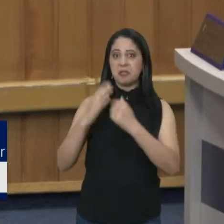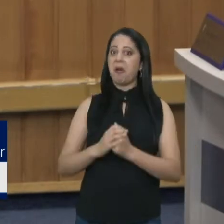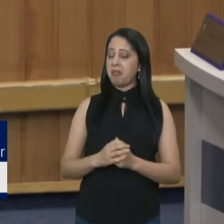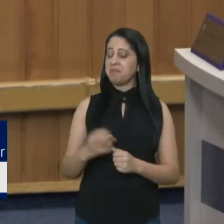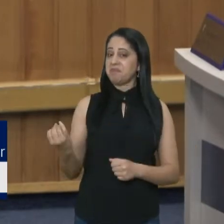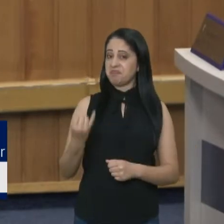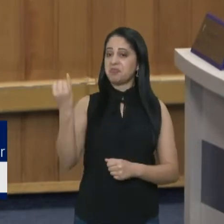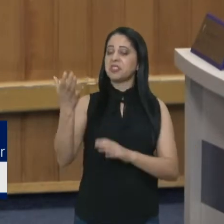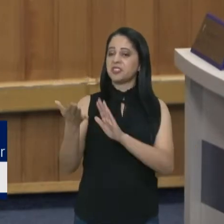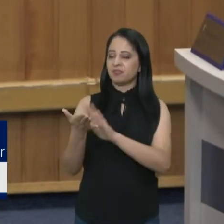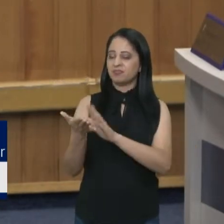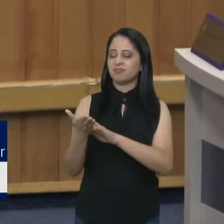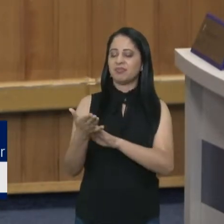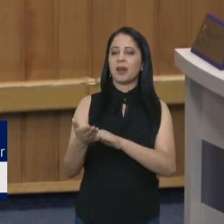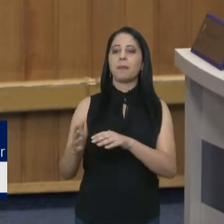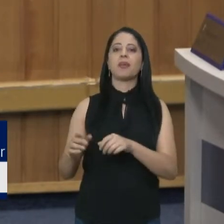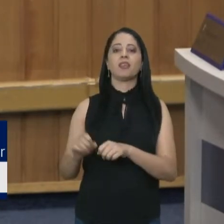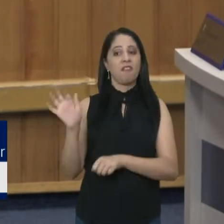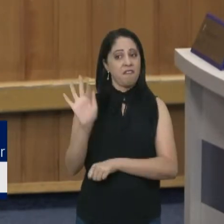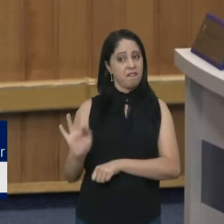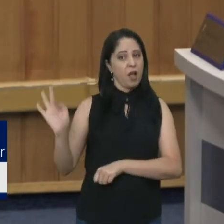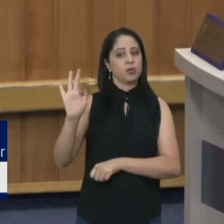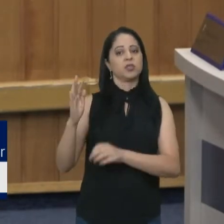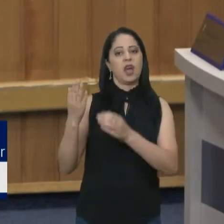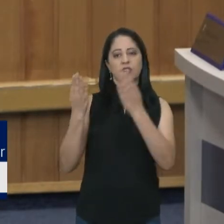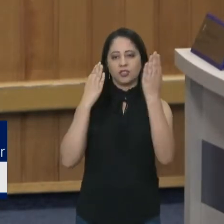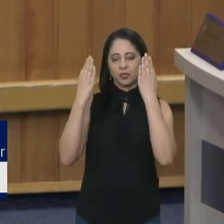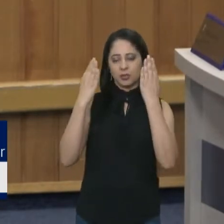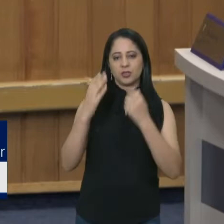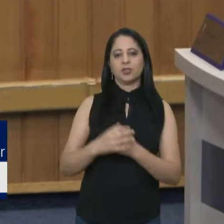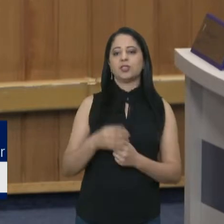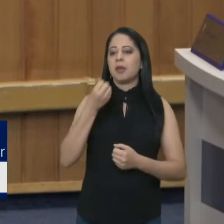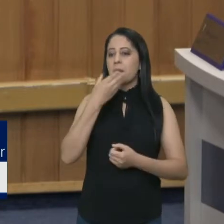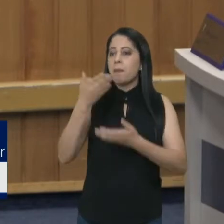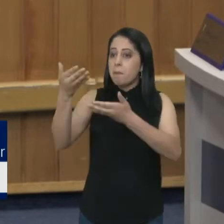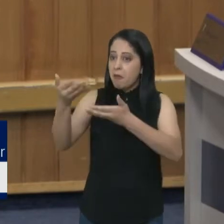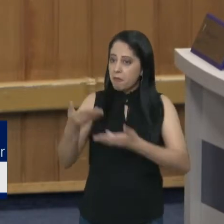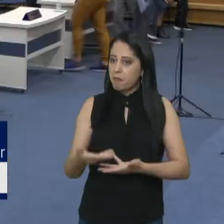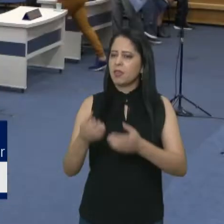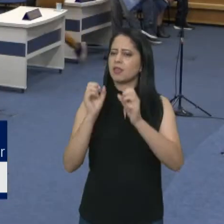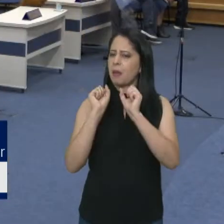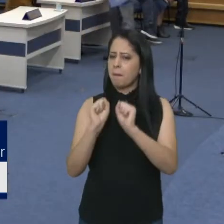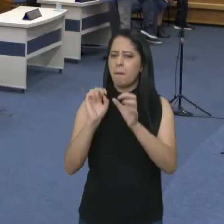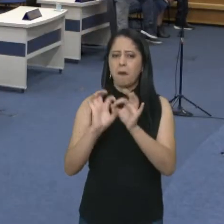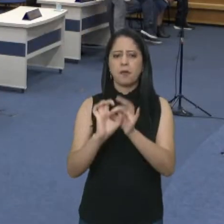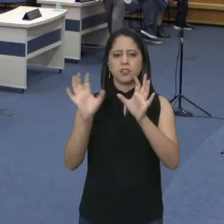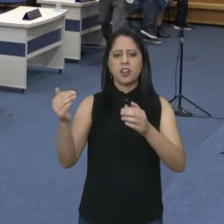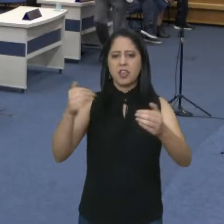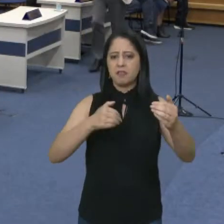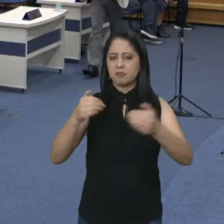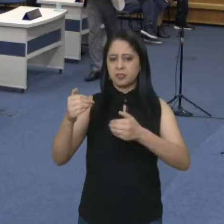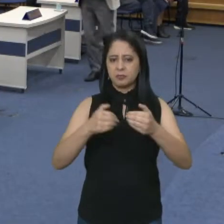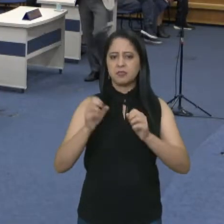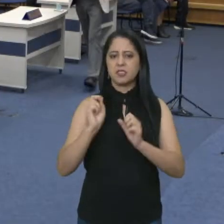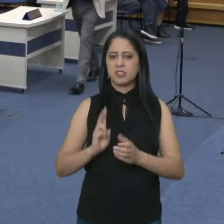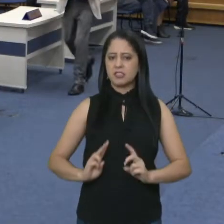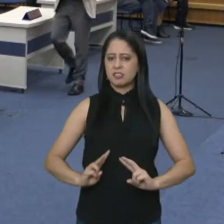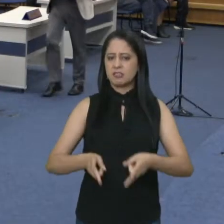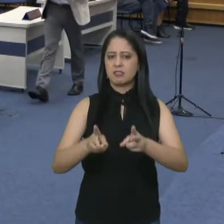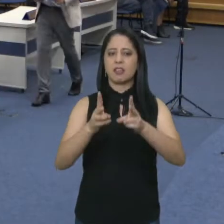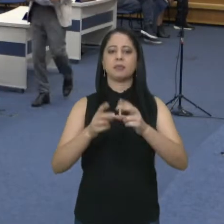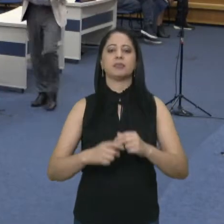aí a Graziella, estudante de psicologia. Seja bem-vinda. Venha mais vezes aqui no nosso plenário, né?